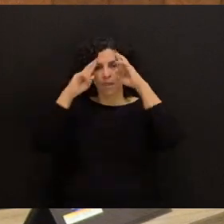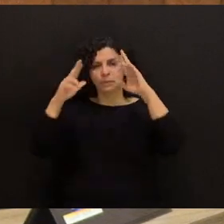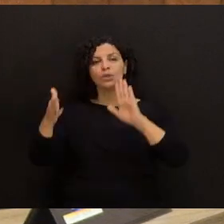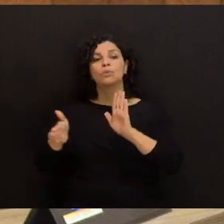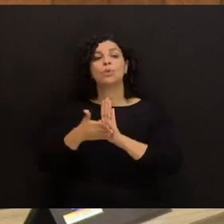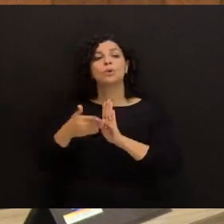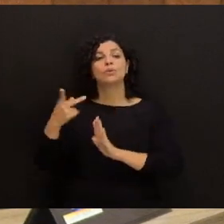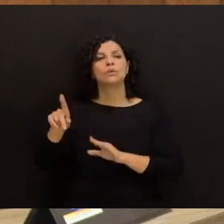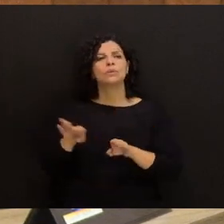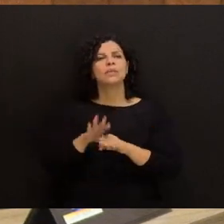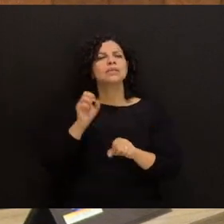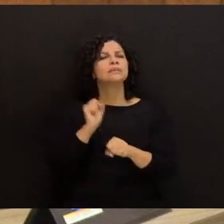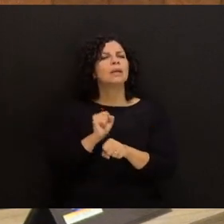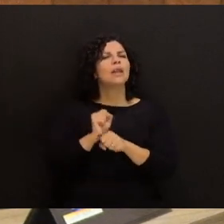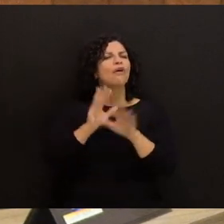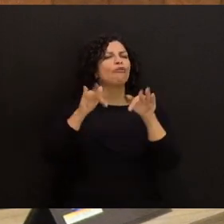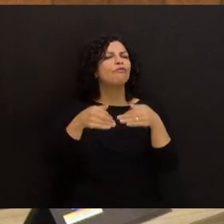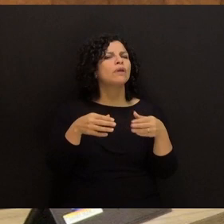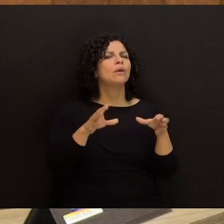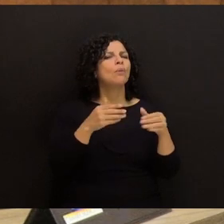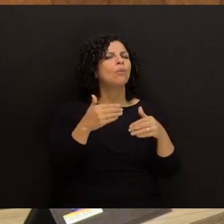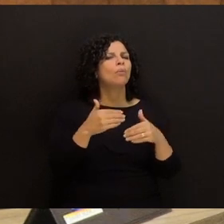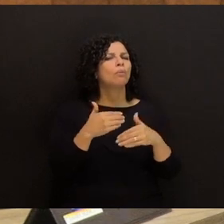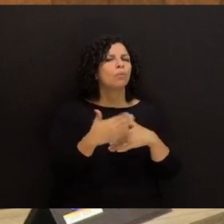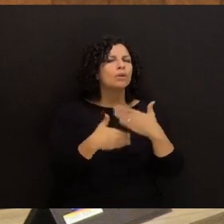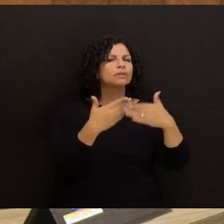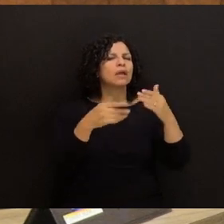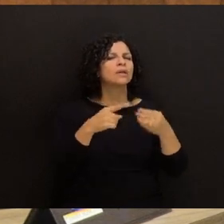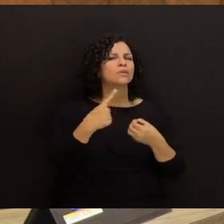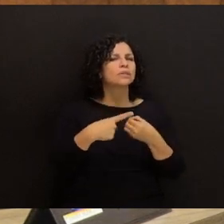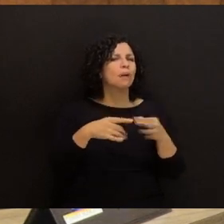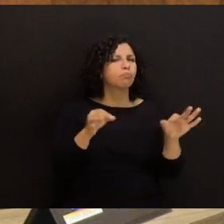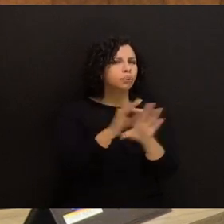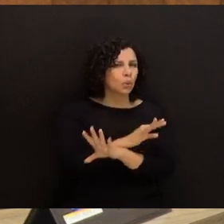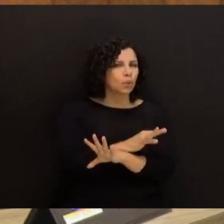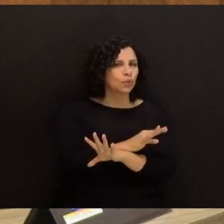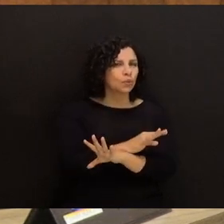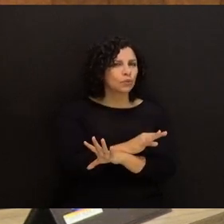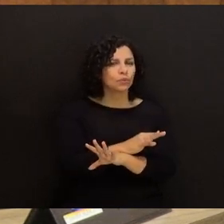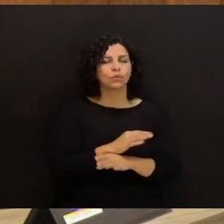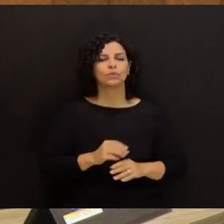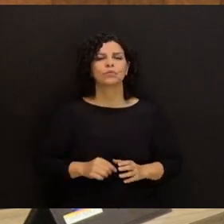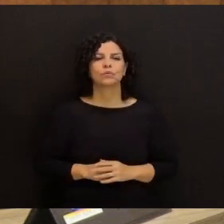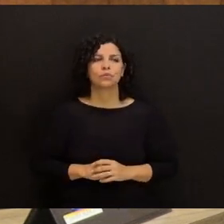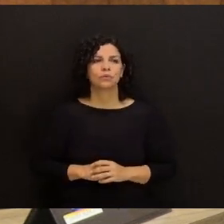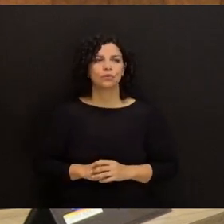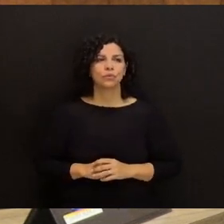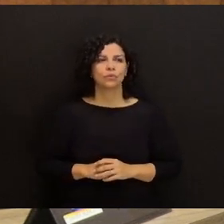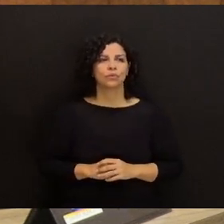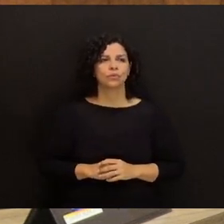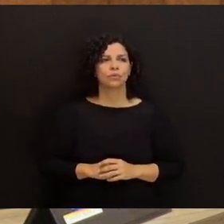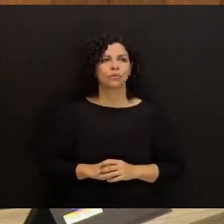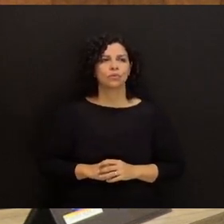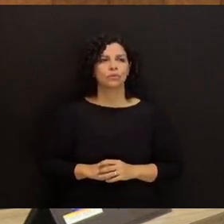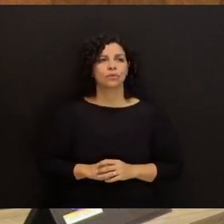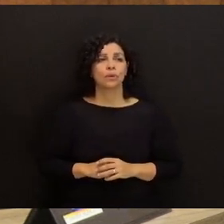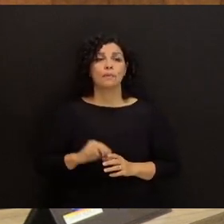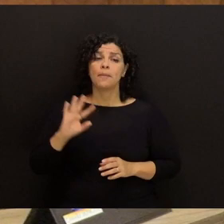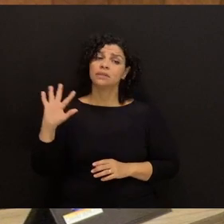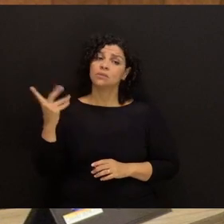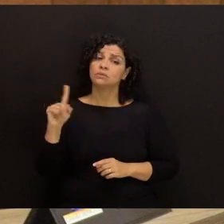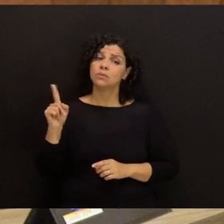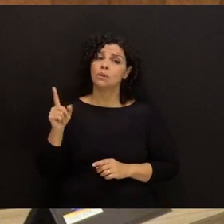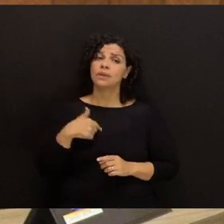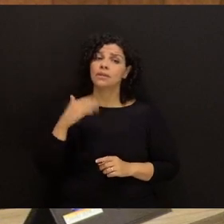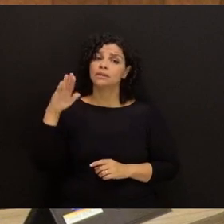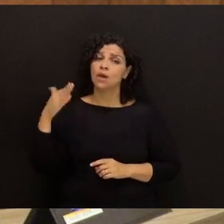esperar concluir todas as pendências da nossa cidade né Isso não deve acontecer mas que